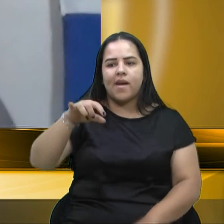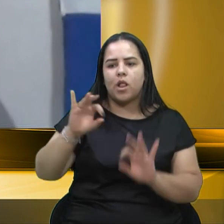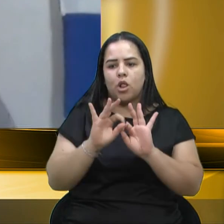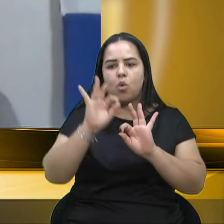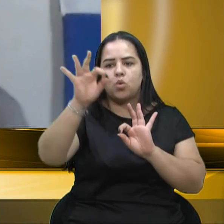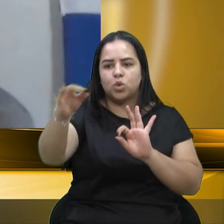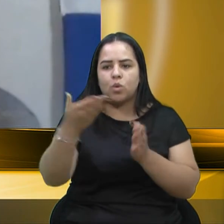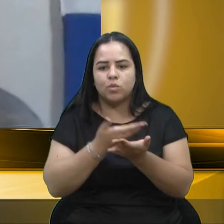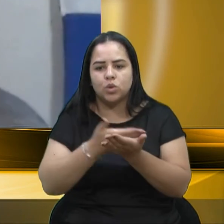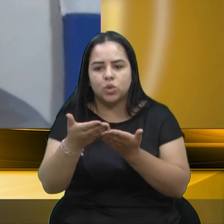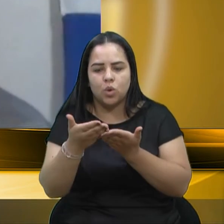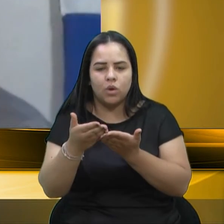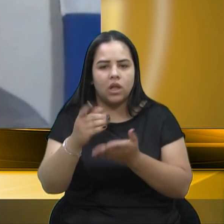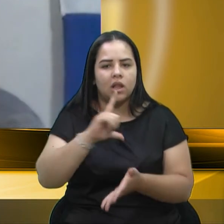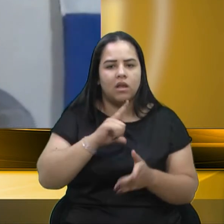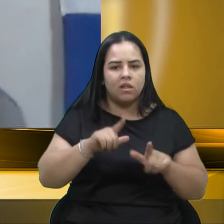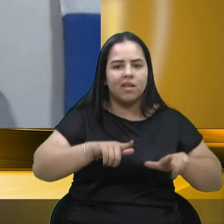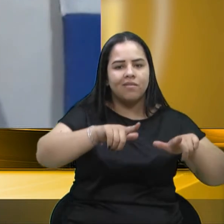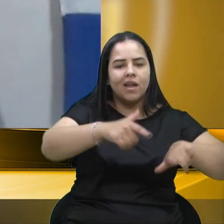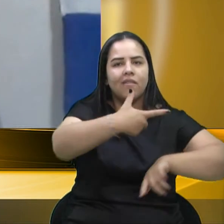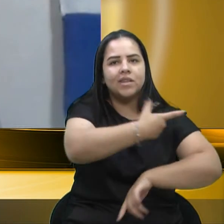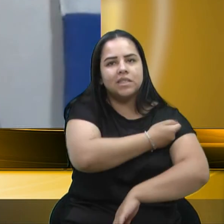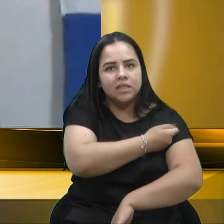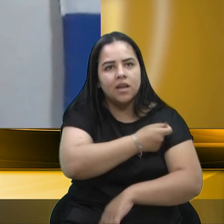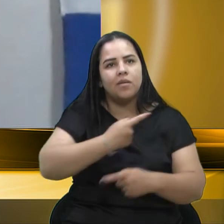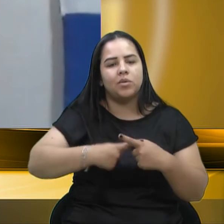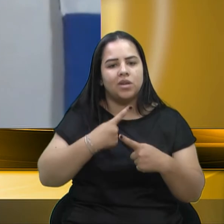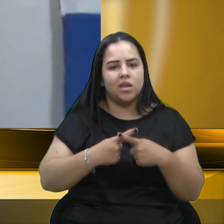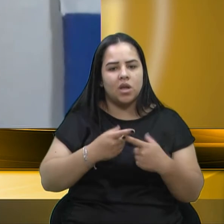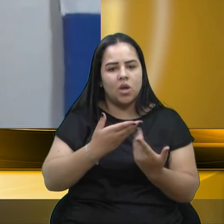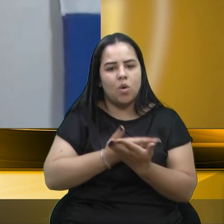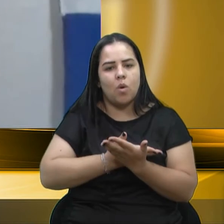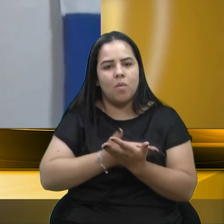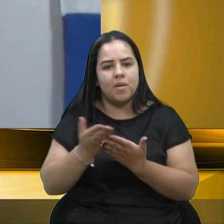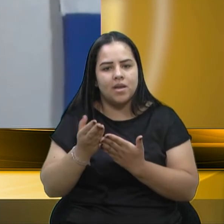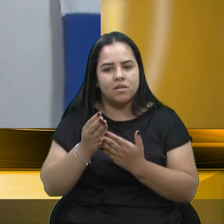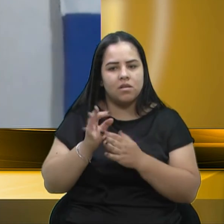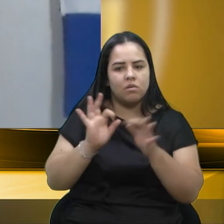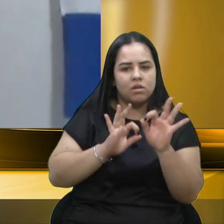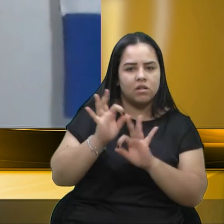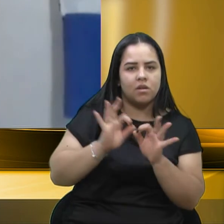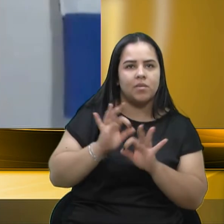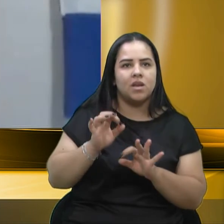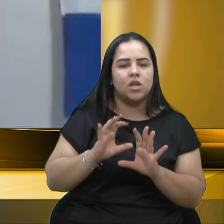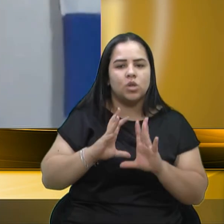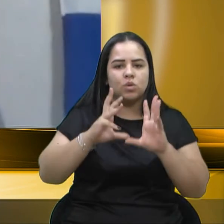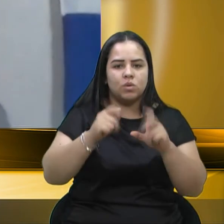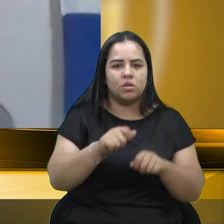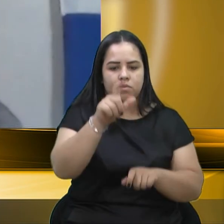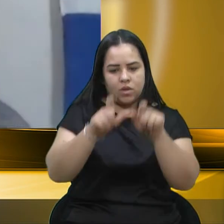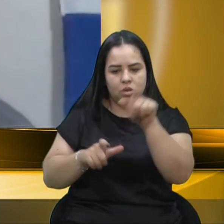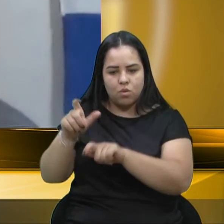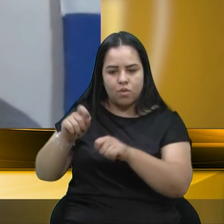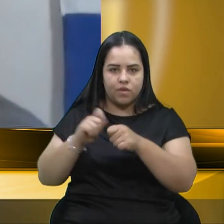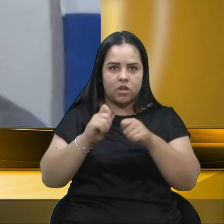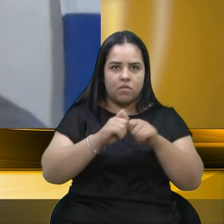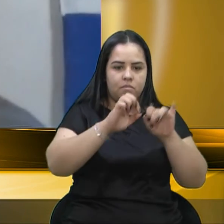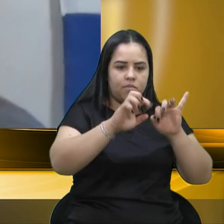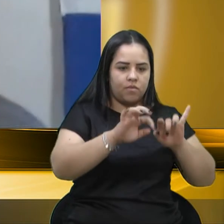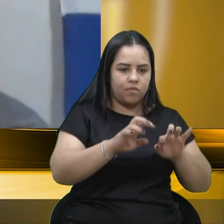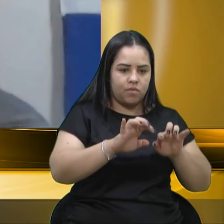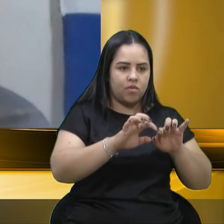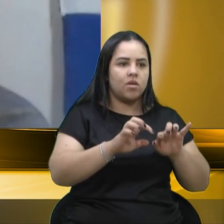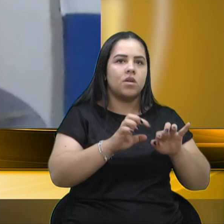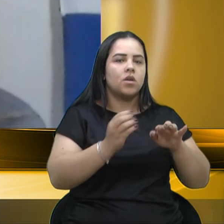Até porque a Europa começa a se preparar já com relação ao certificado digital de vacinas, para que as pessoas se cadastrem para poder fazer turismo nos